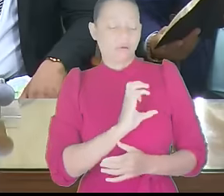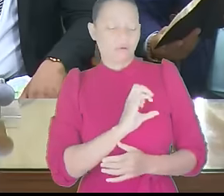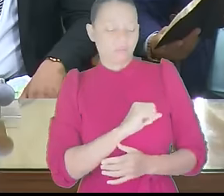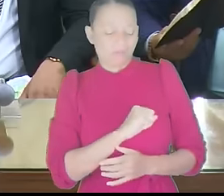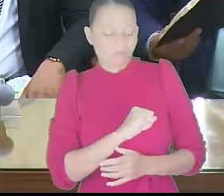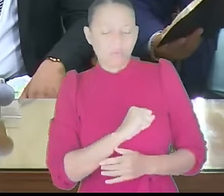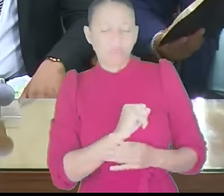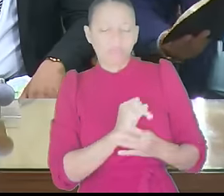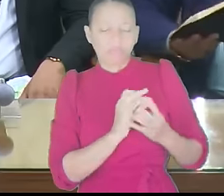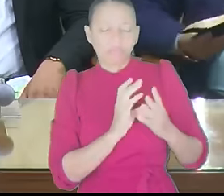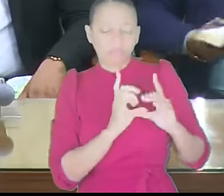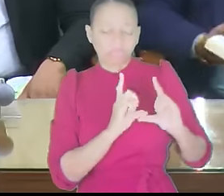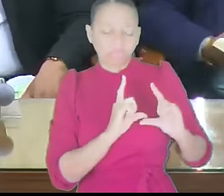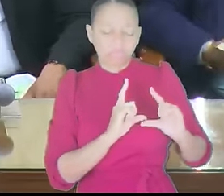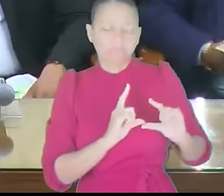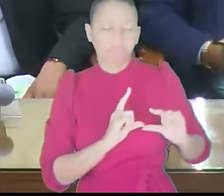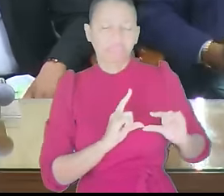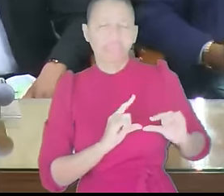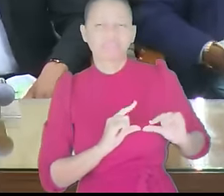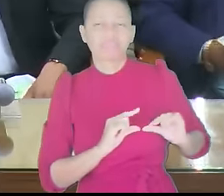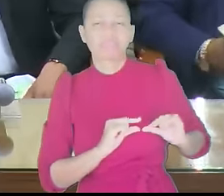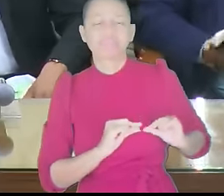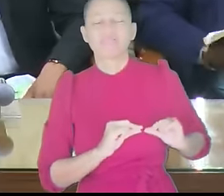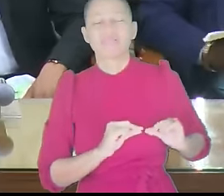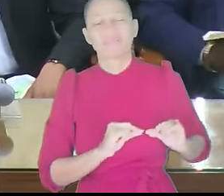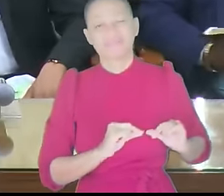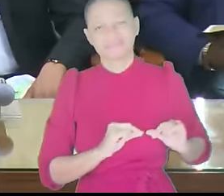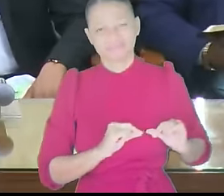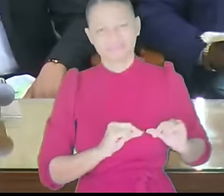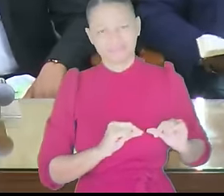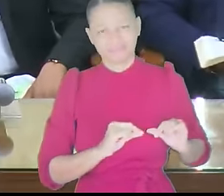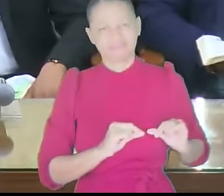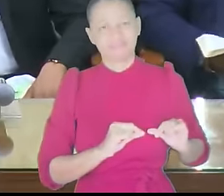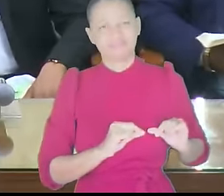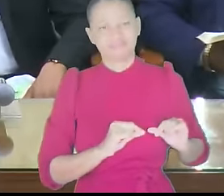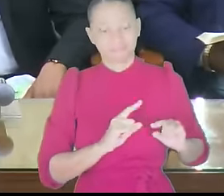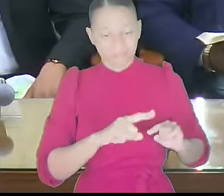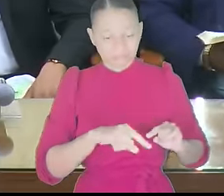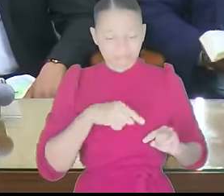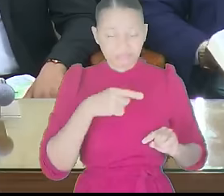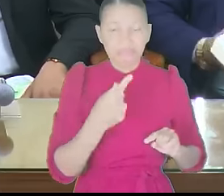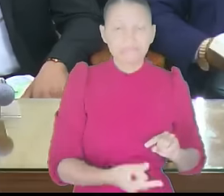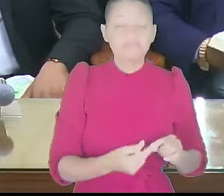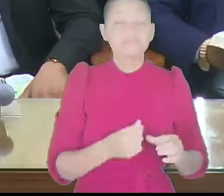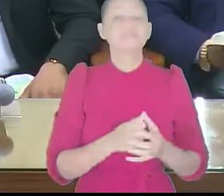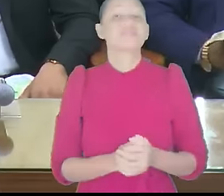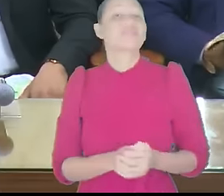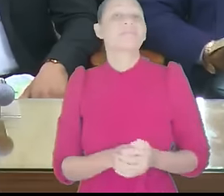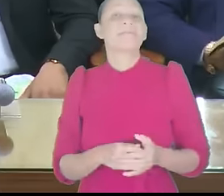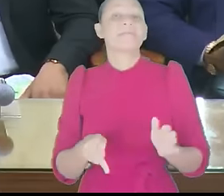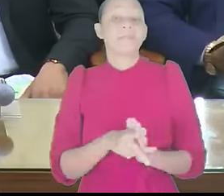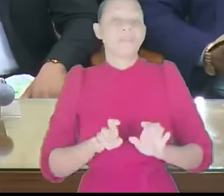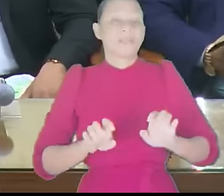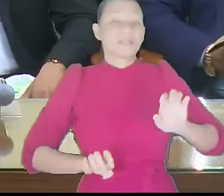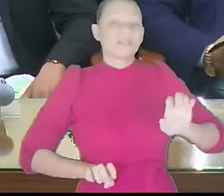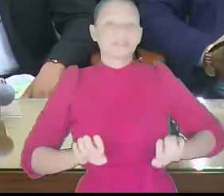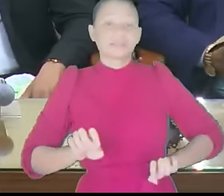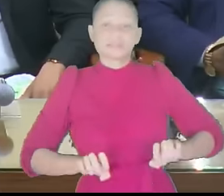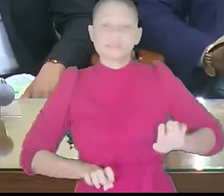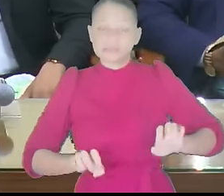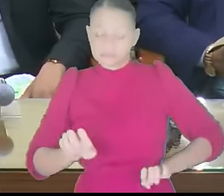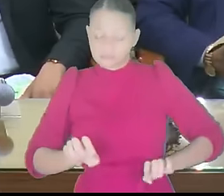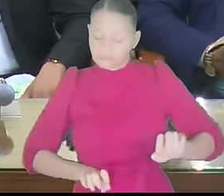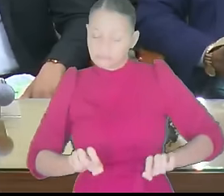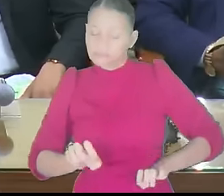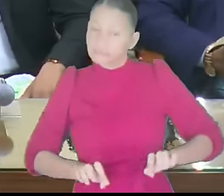dias de João, o amor estava o quê, meus irmãos? Esfriando. Depois veio a igreja de Esmirna. A igreja de Esmirna é